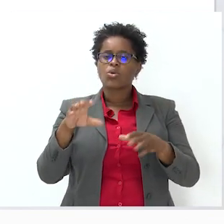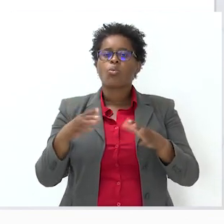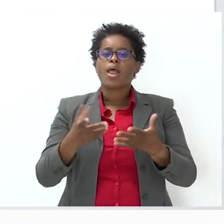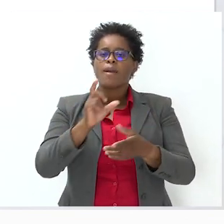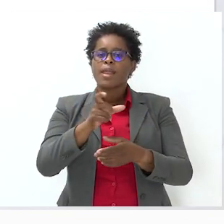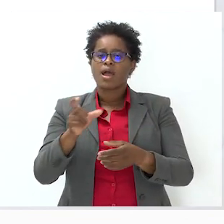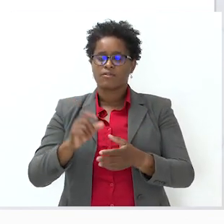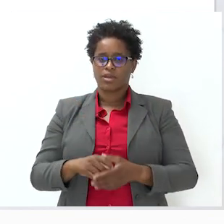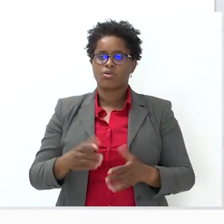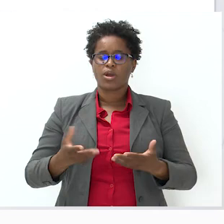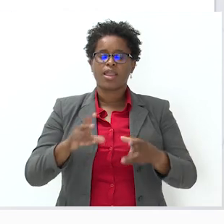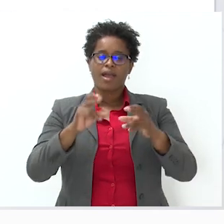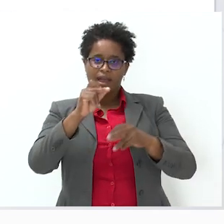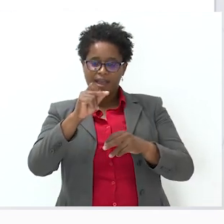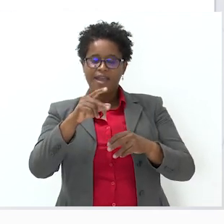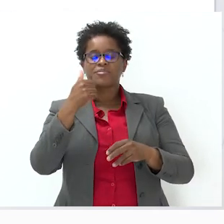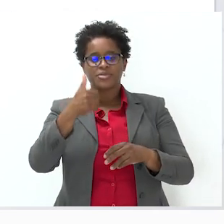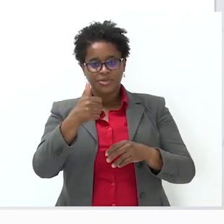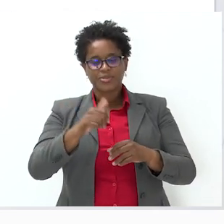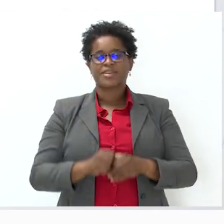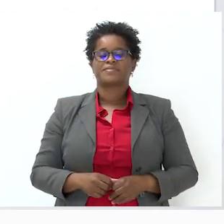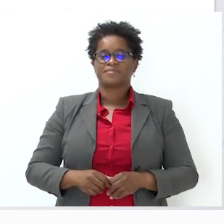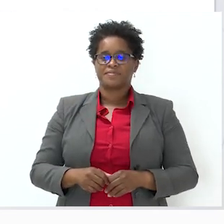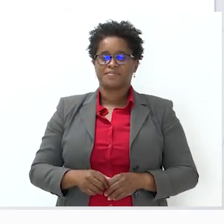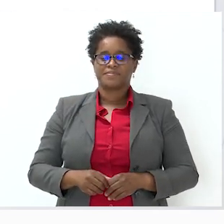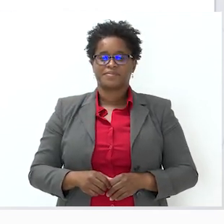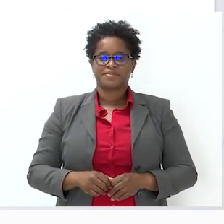Qual é a palavra? Ah, muito bem!